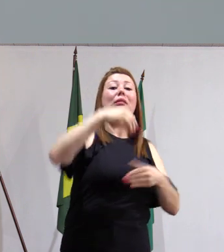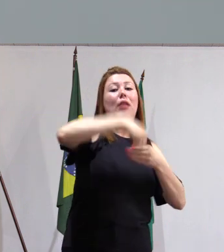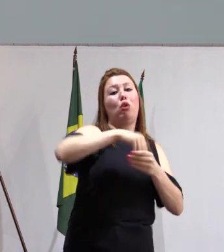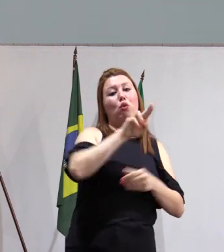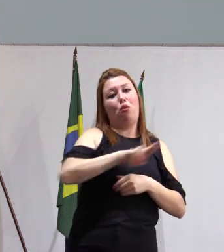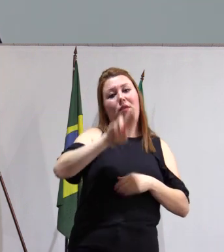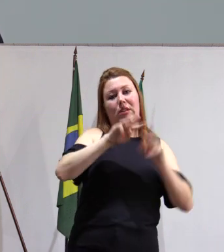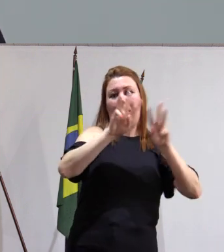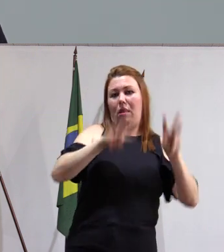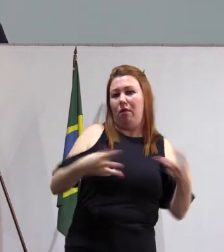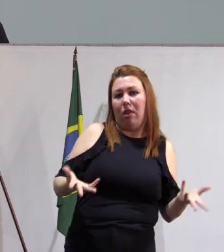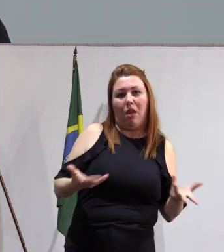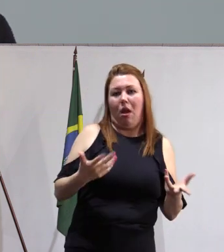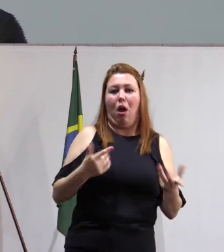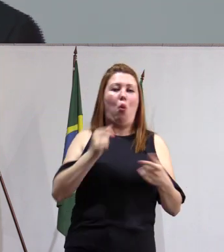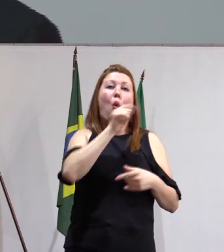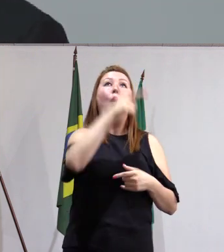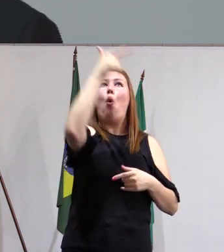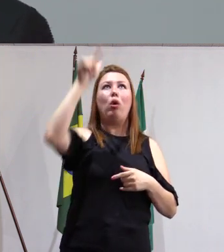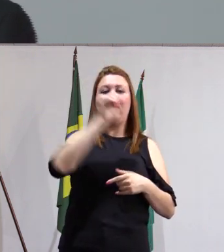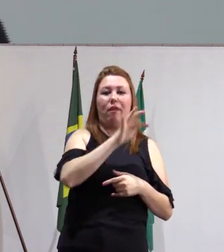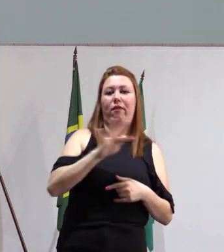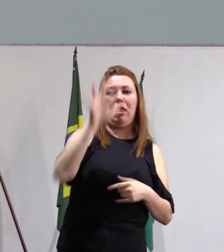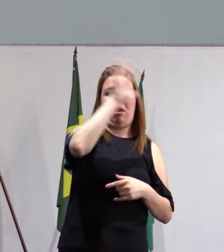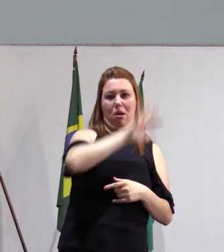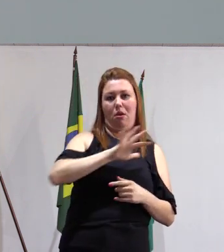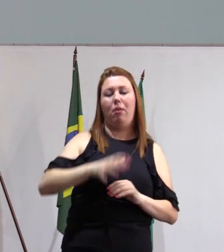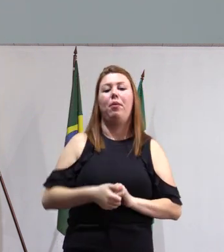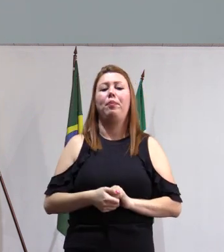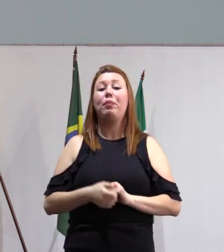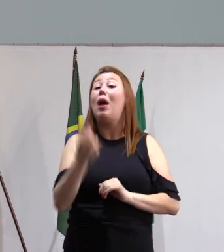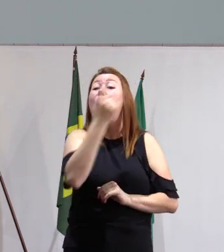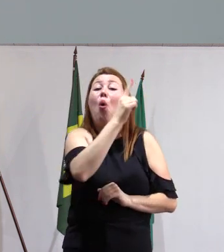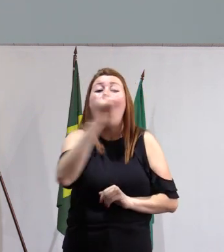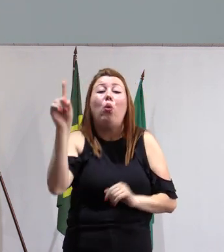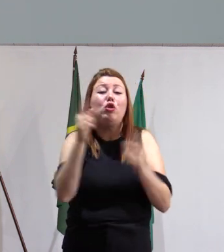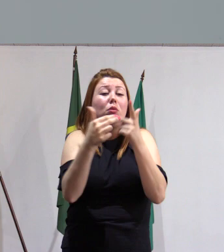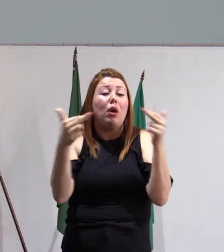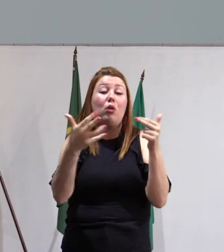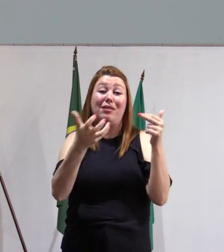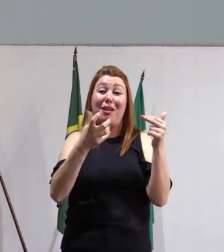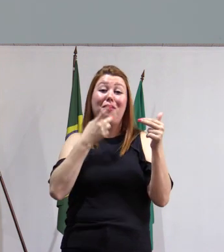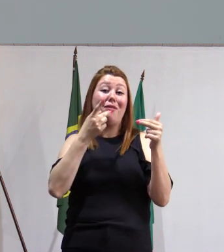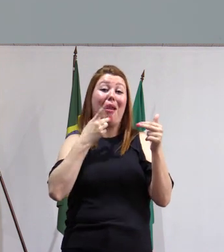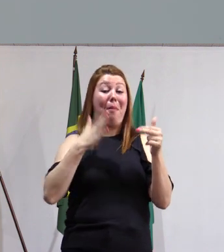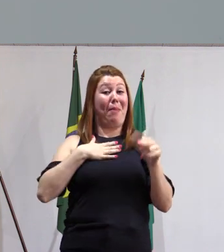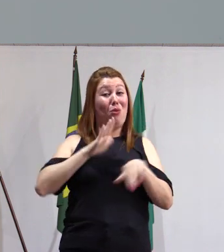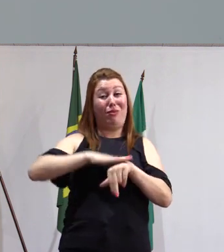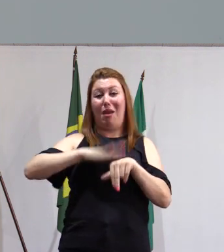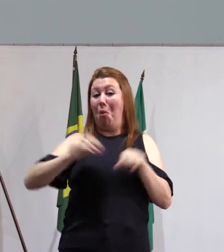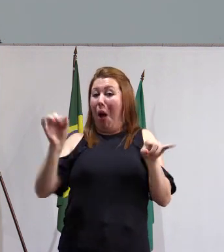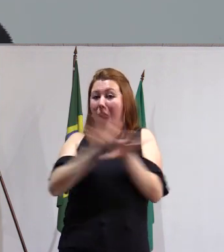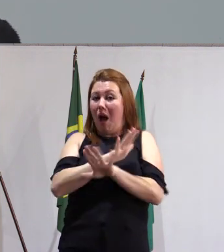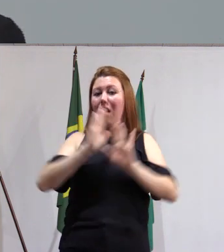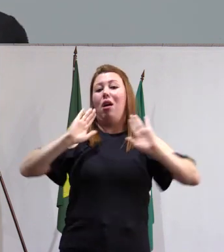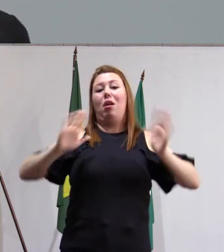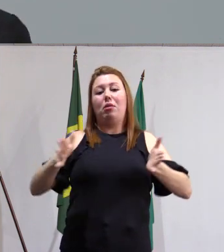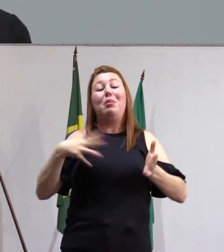Federal. Tá? Por último, queria falar bem rapidamente, meu tempo está esgotado, mas bem rapidamente